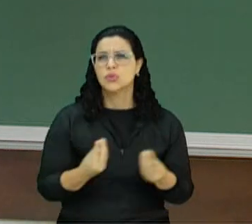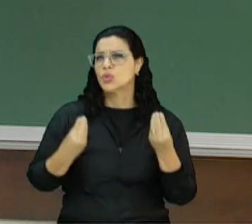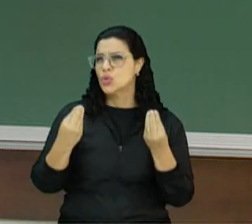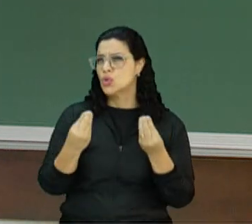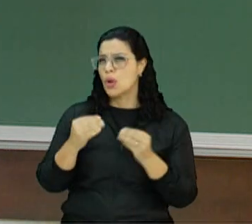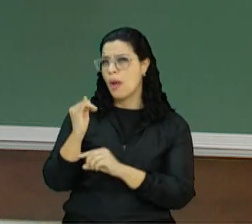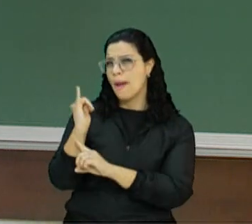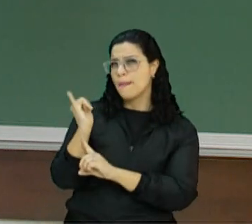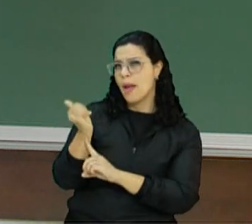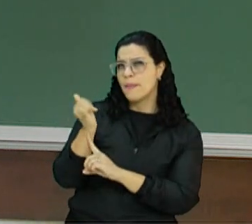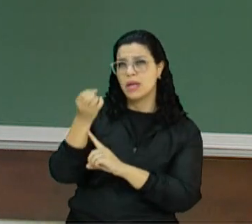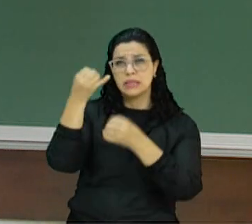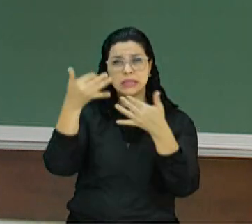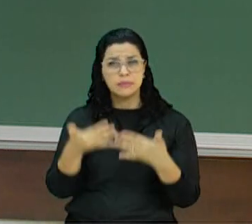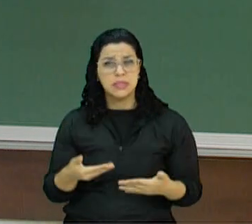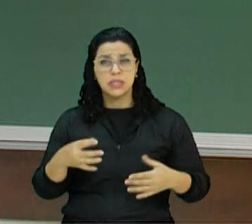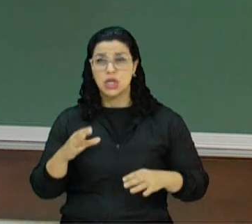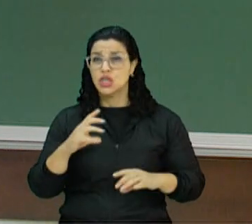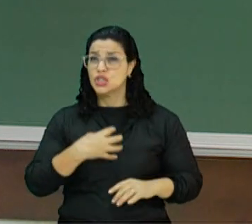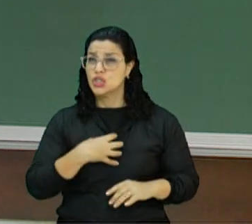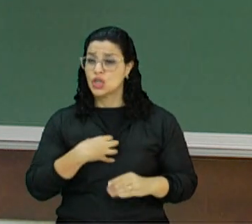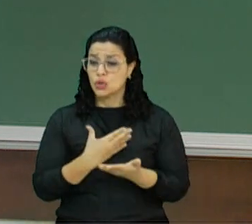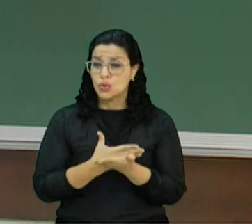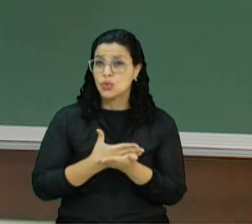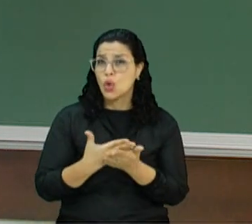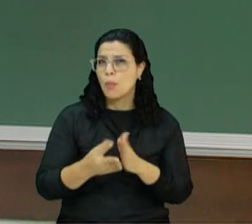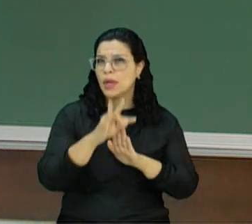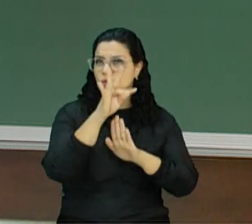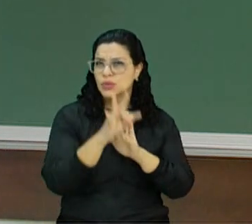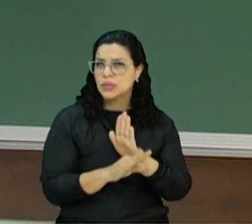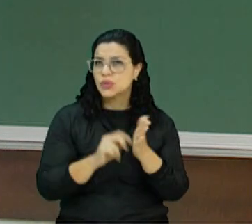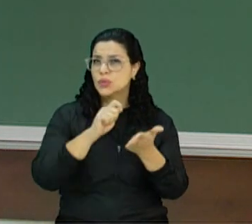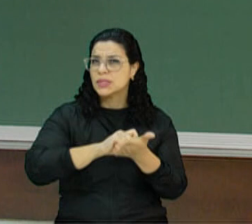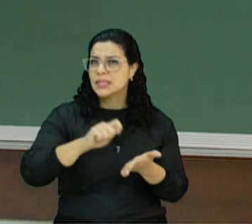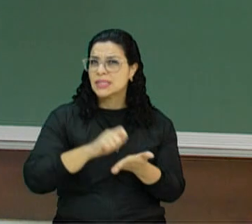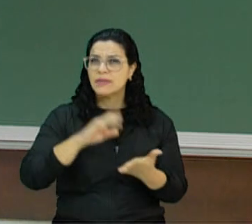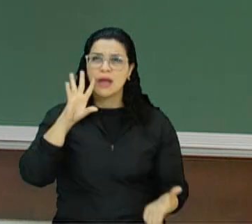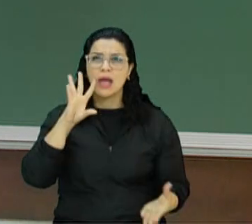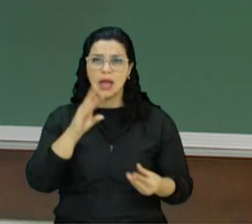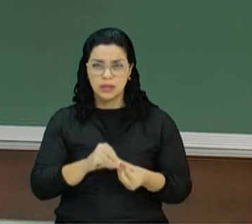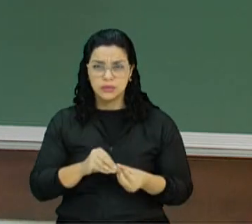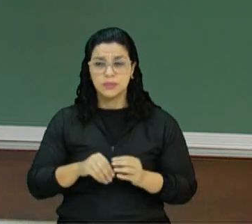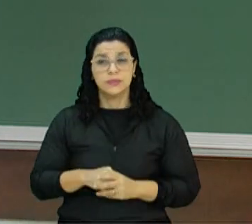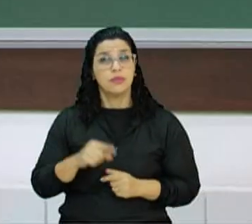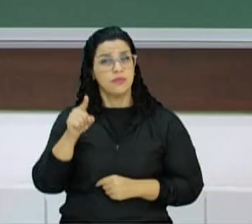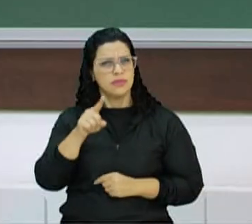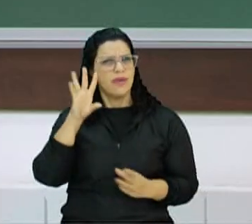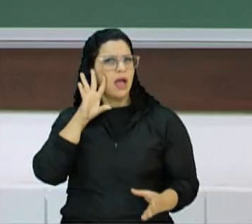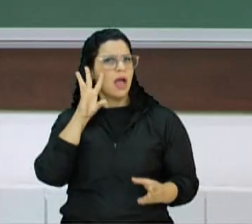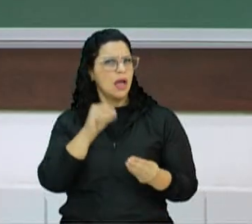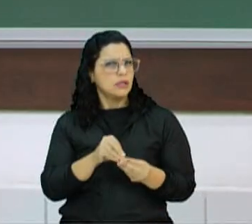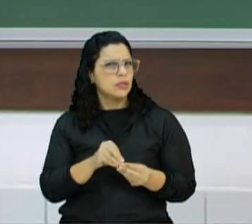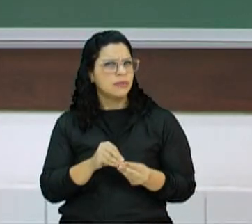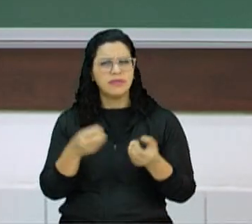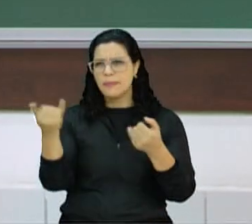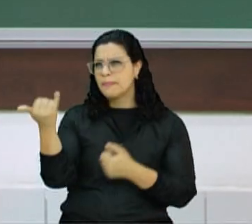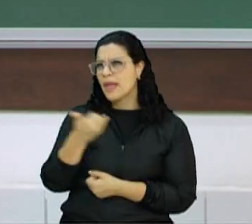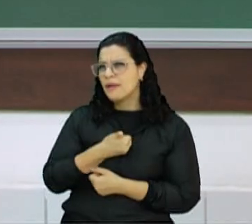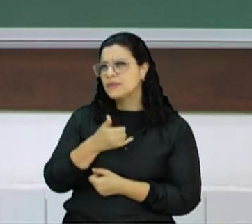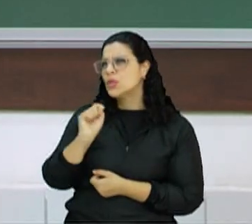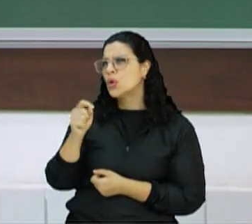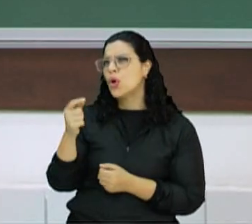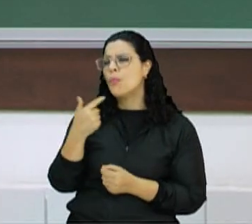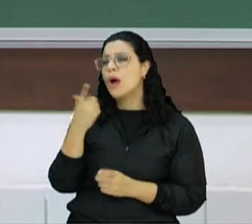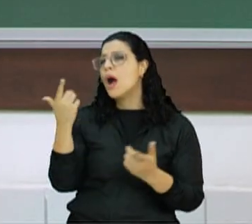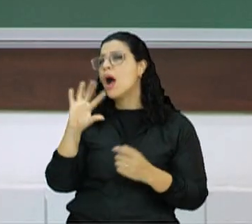conto apresenta essa situação inicial? Escreva de forma resumida. Então, resumidamente, me contem